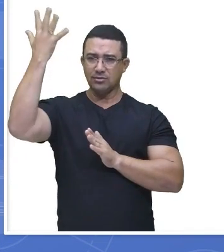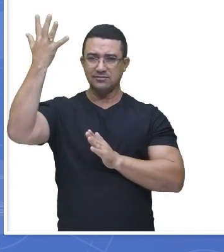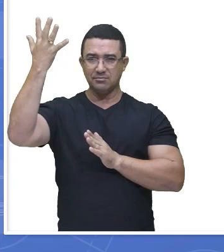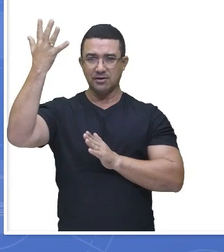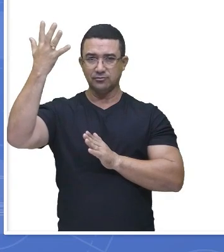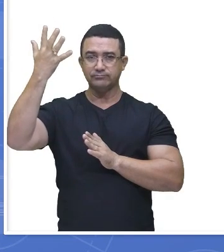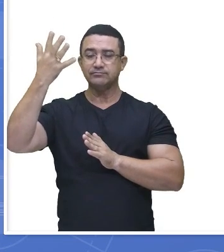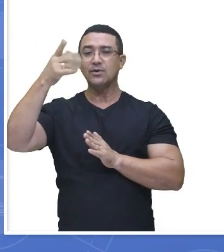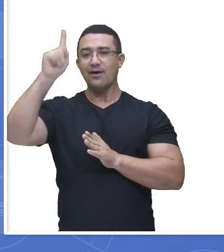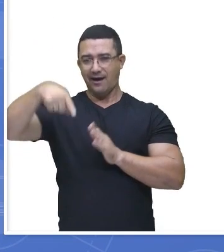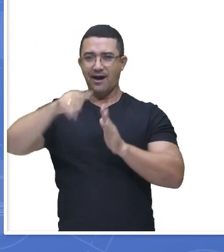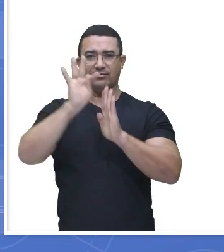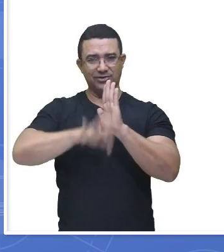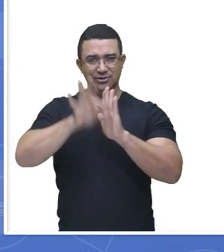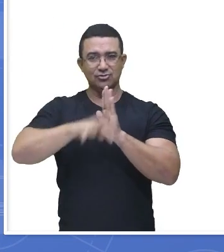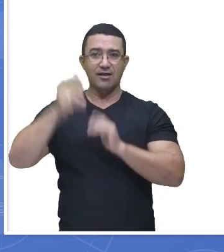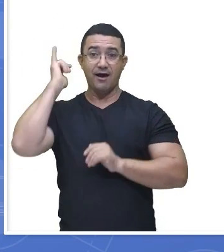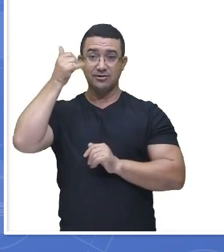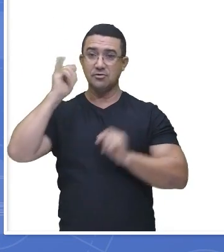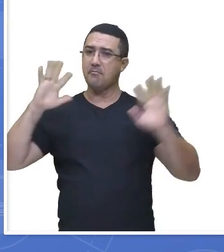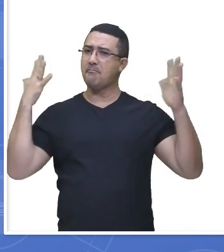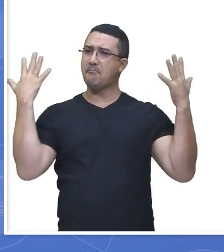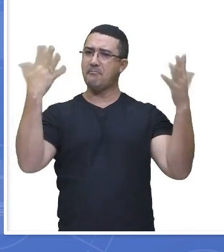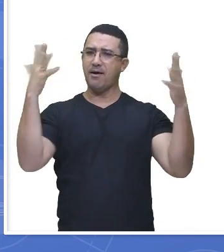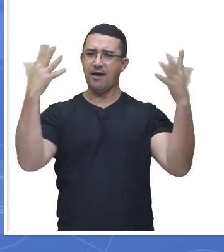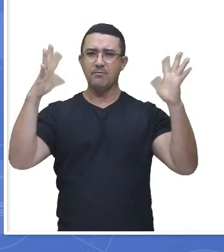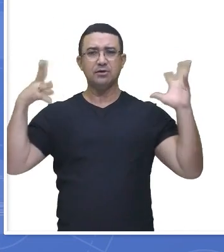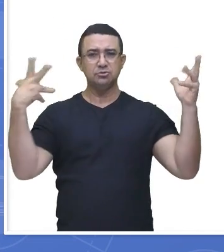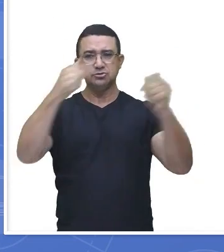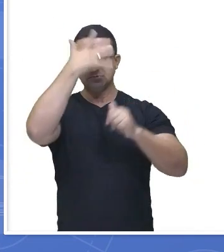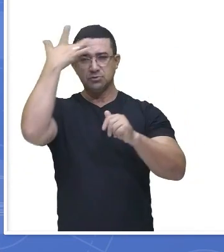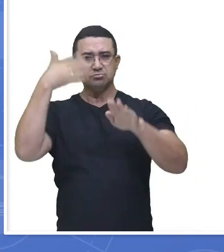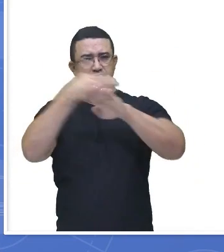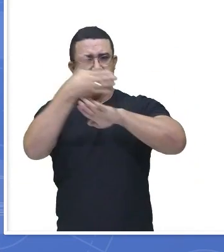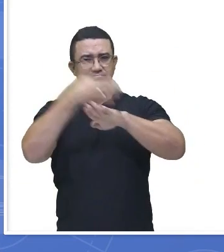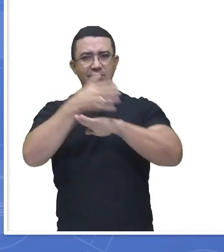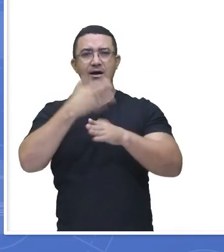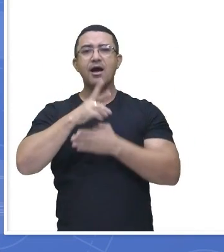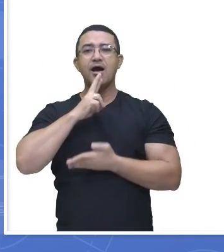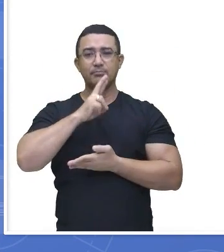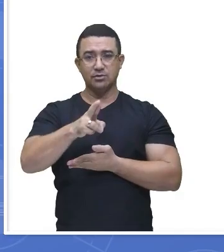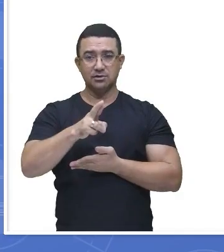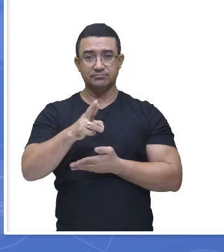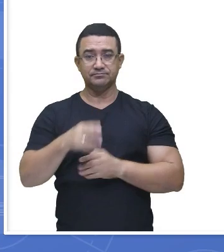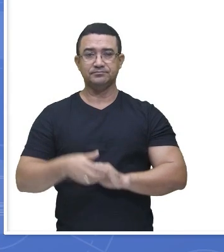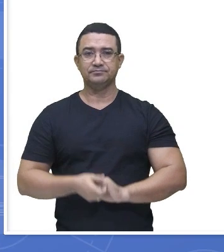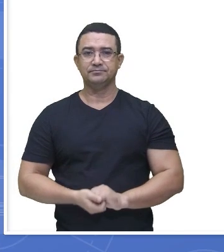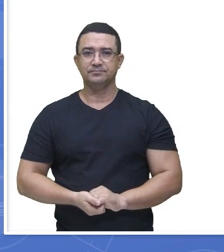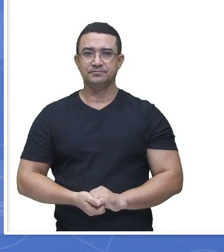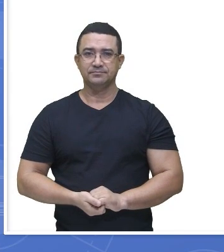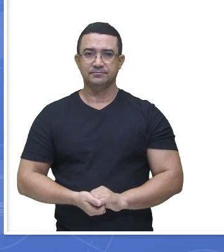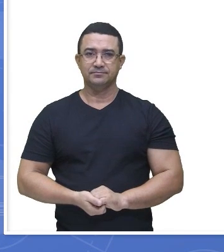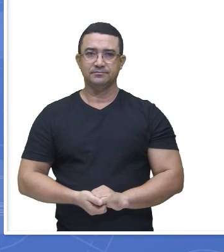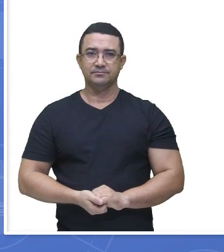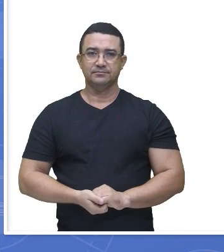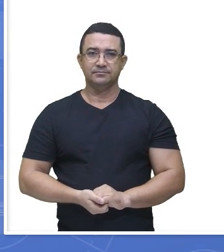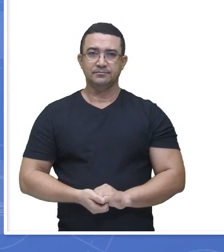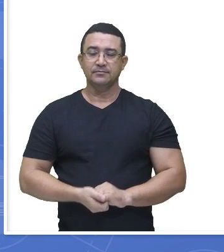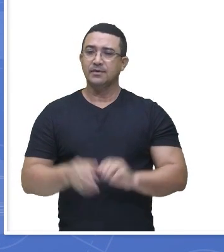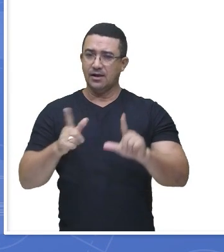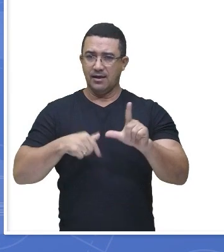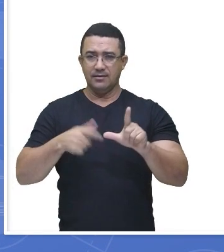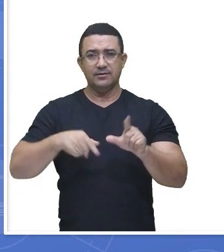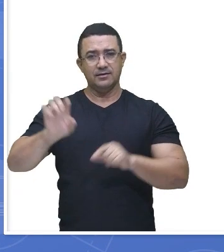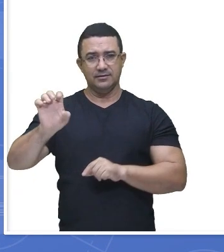que o texto é narrativo. Parabéns a todos aqueles que responderam. Vamos aqui ao gabarito, né? Olha aqui.